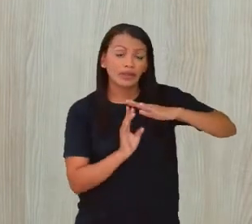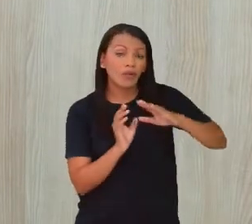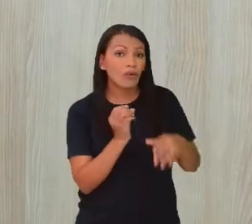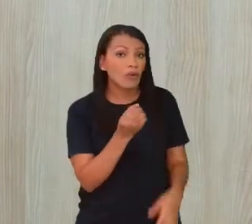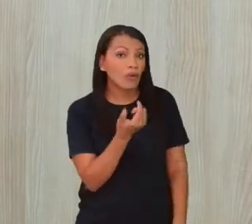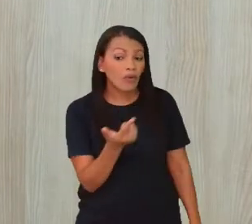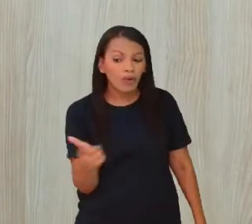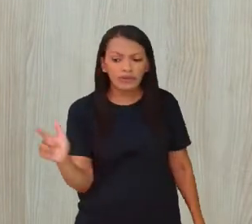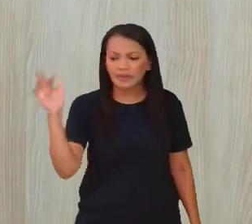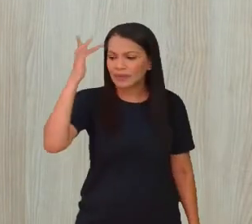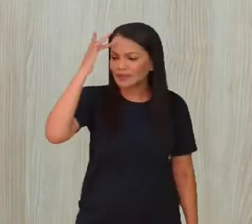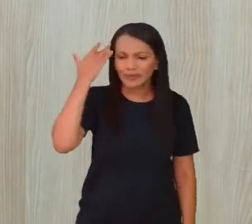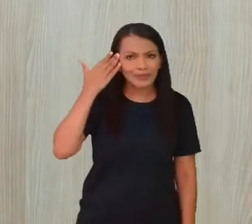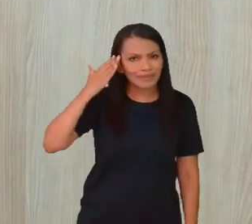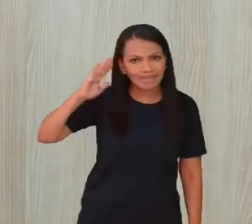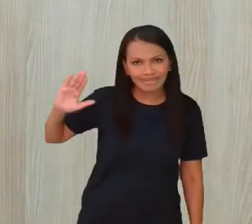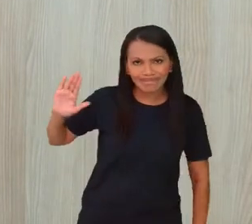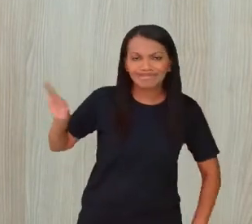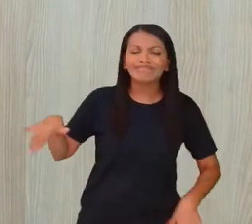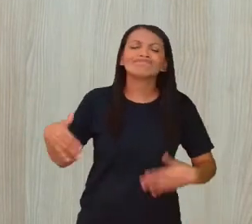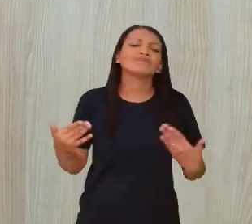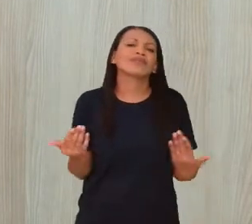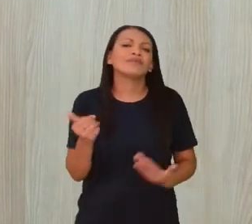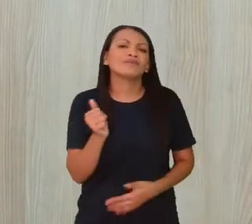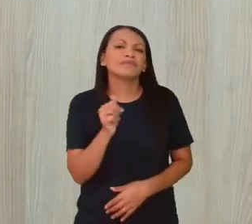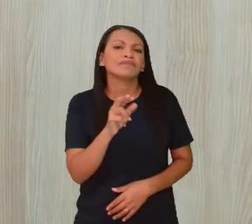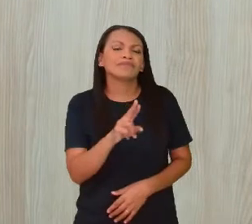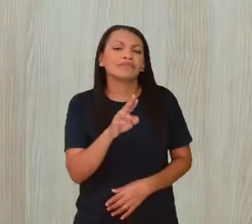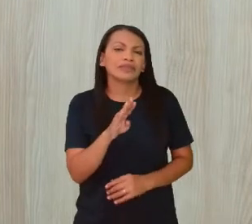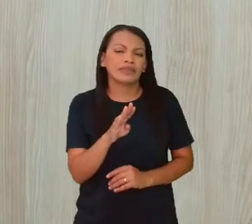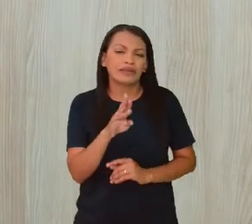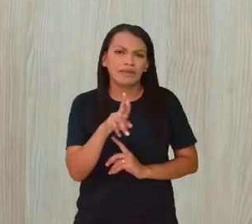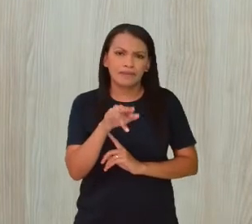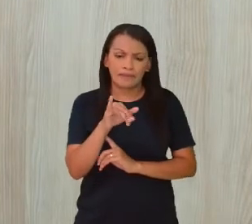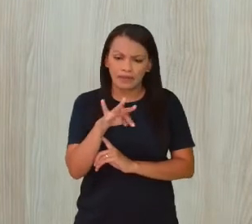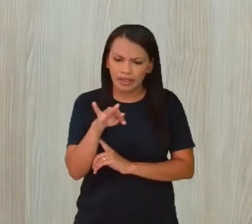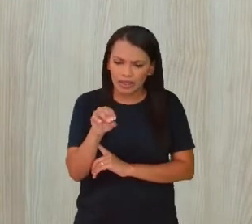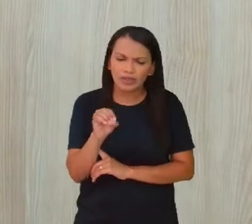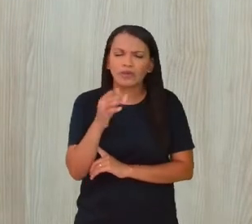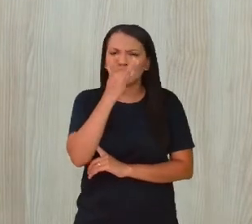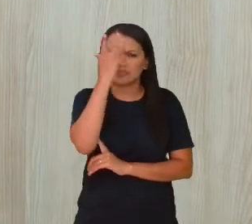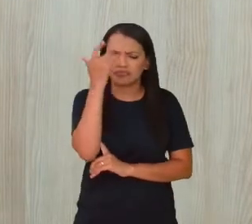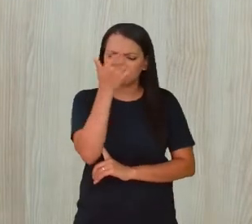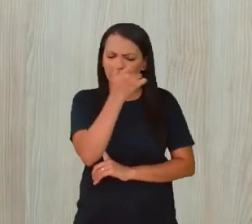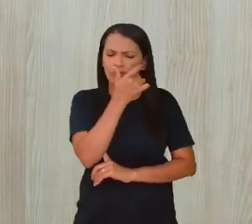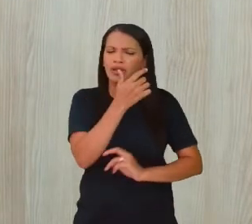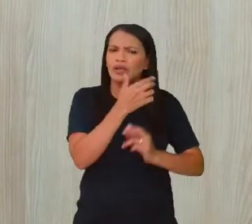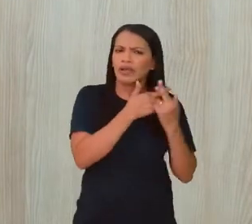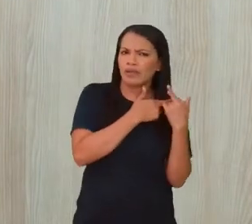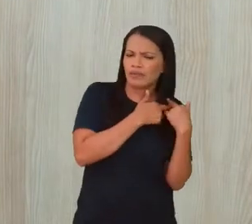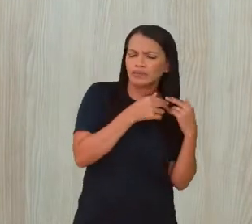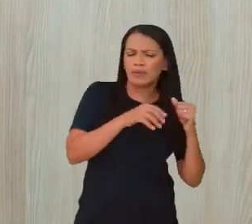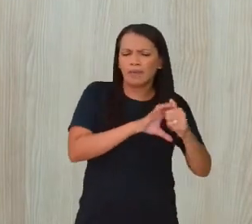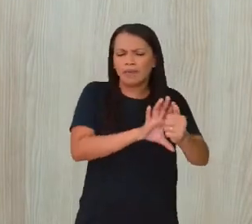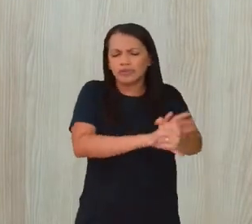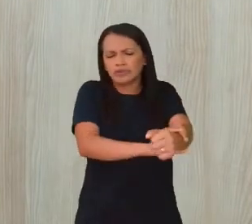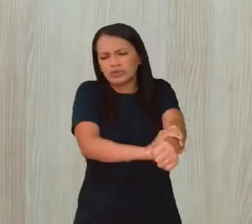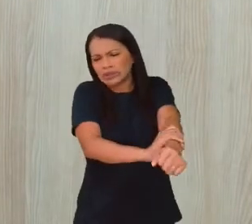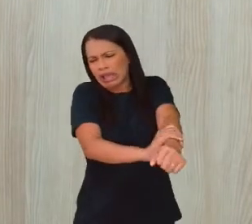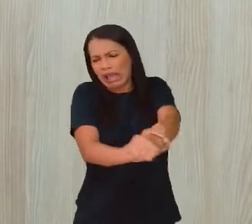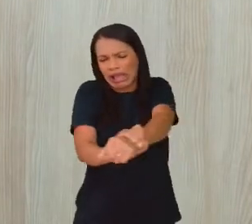isso? Então, o árbitro está ali para ver isso. Se um atleta está forçando demais, o braço do outro está puxando demais,